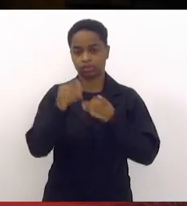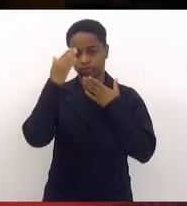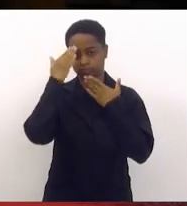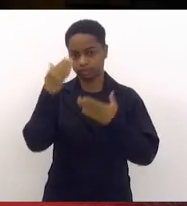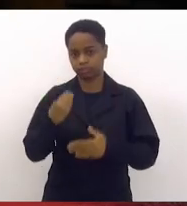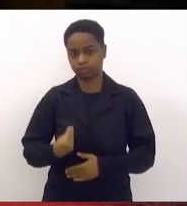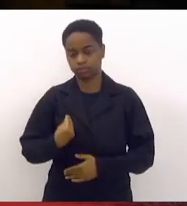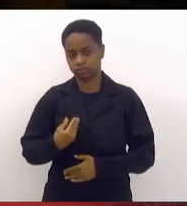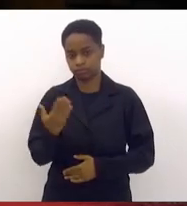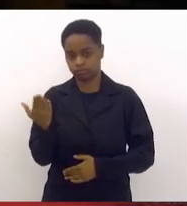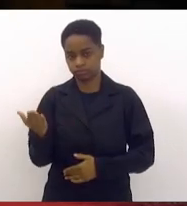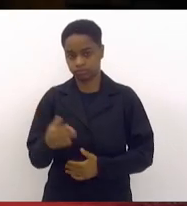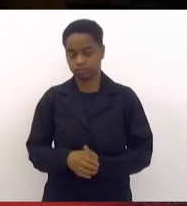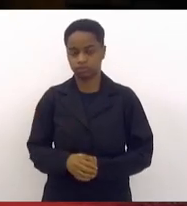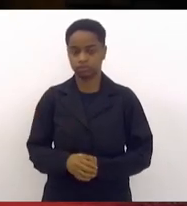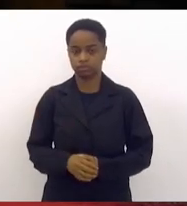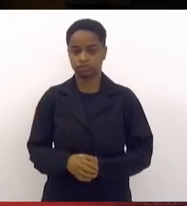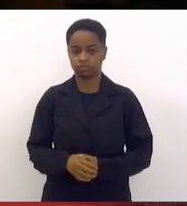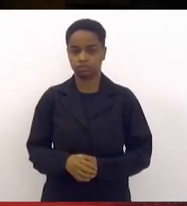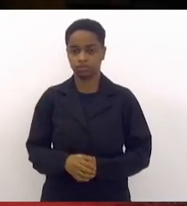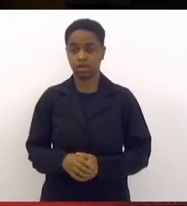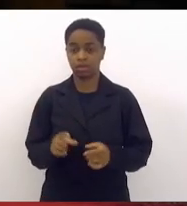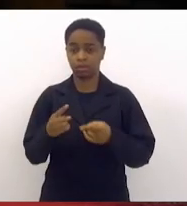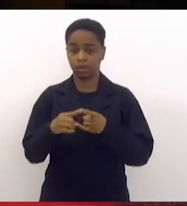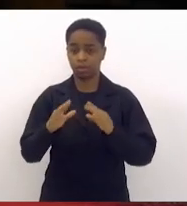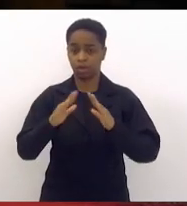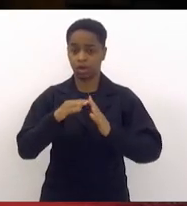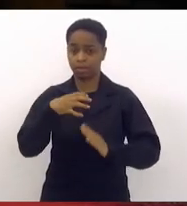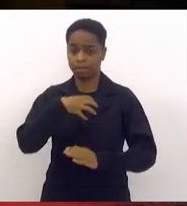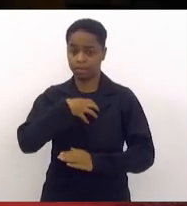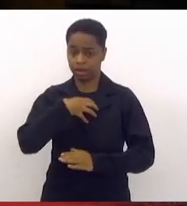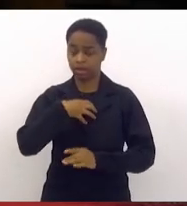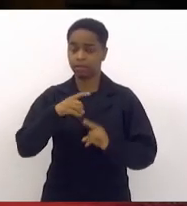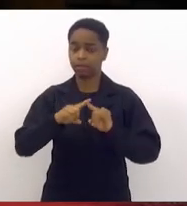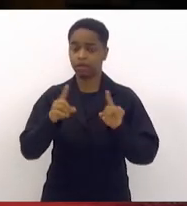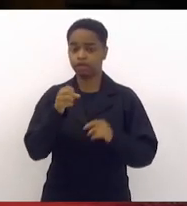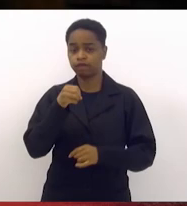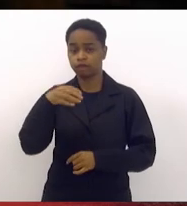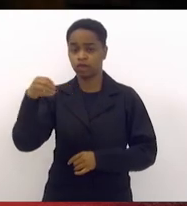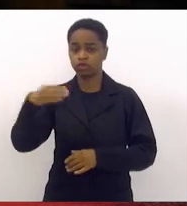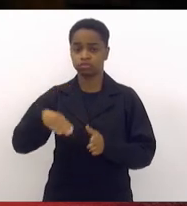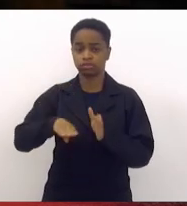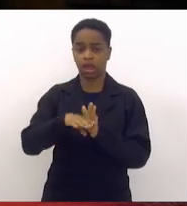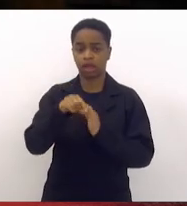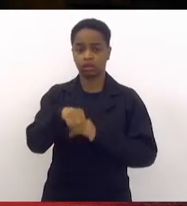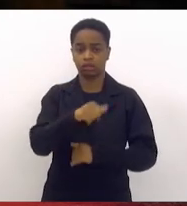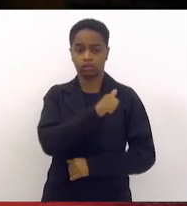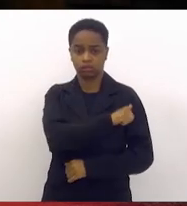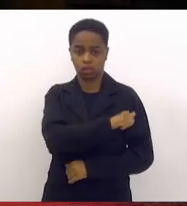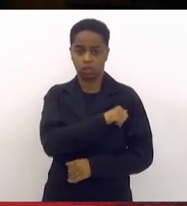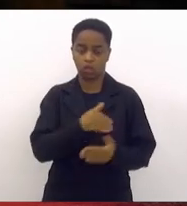sua presença se deslocou lá da Bahia para est aqui conosco na noite de hoje o